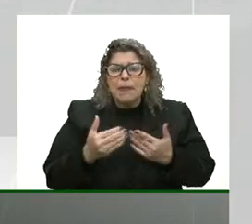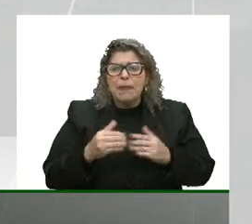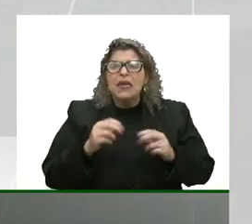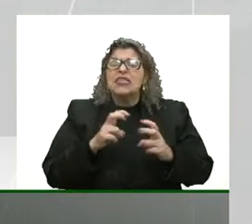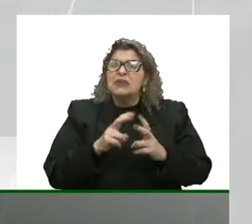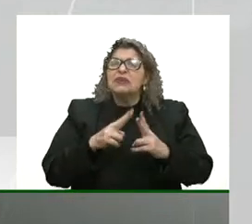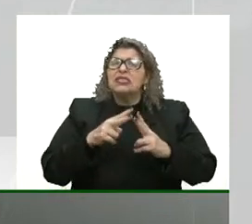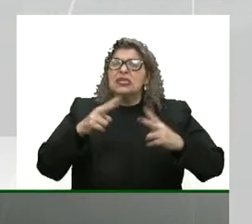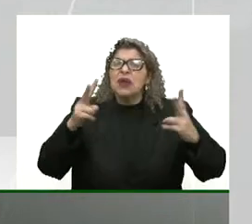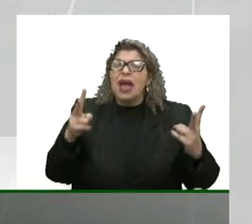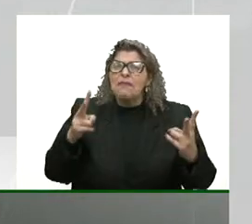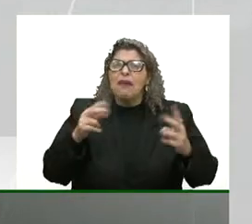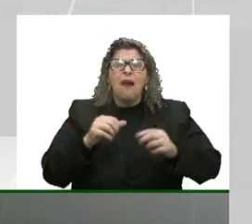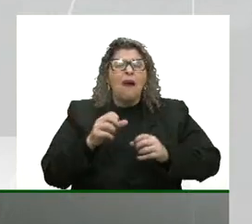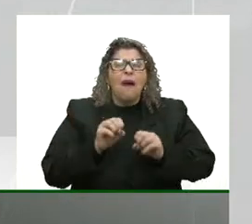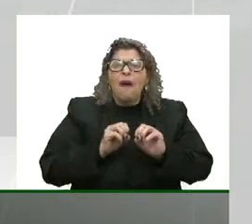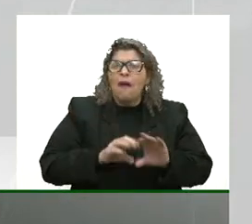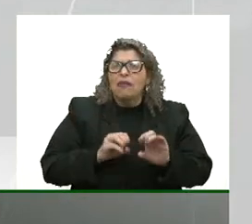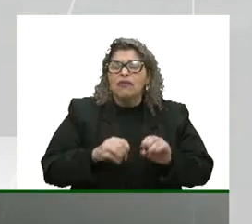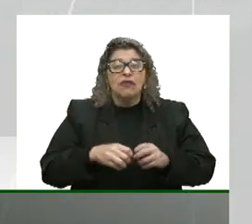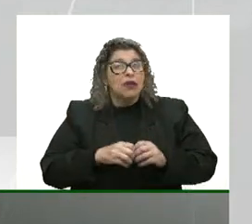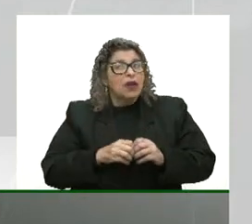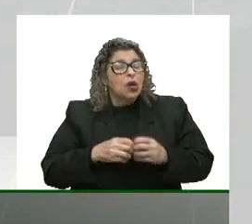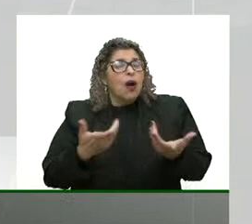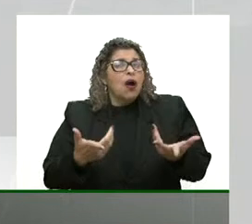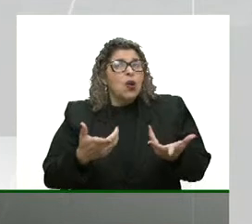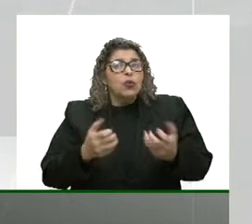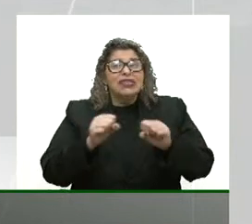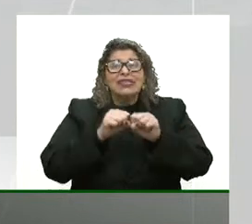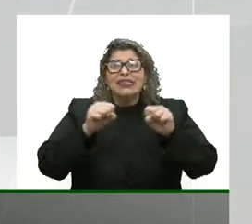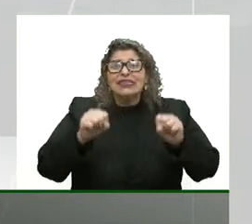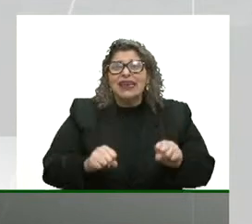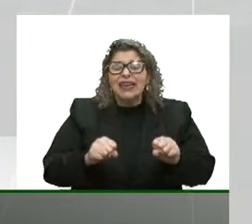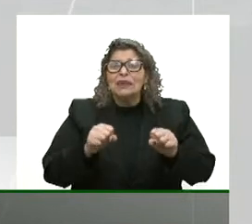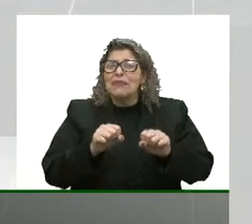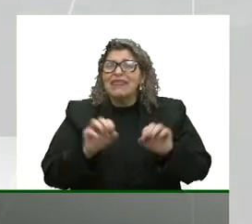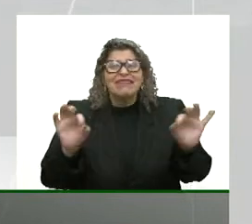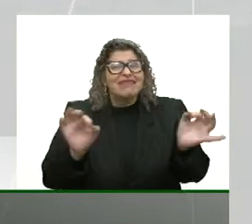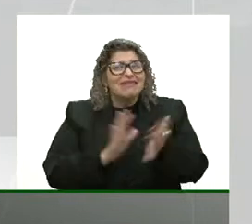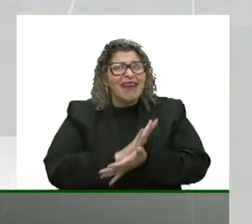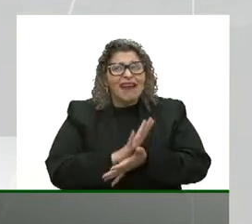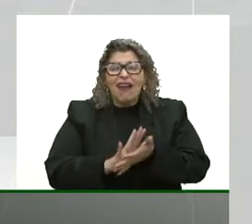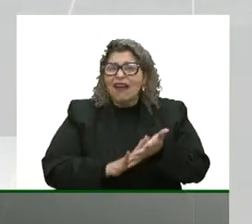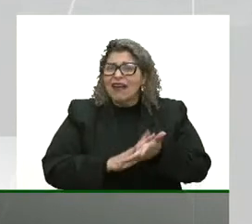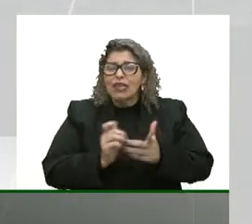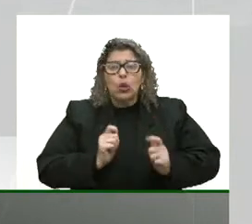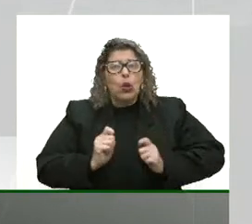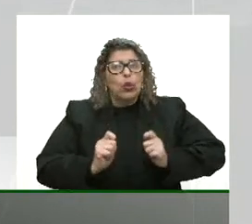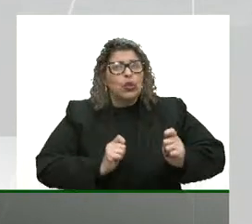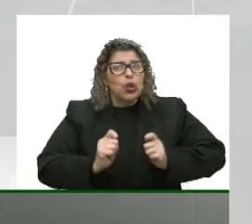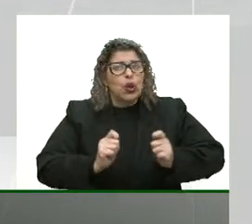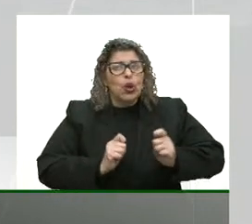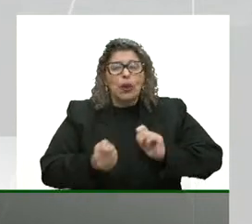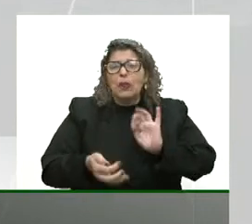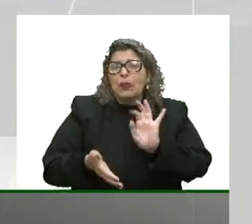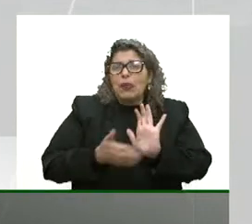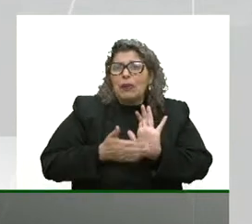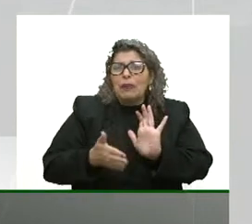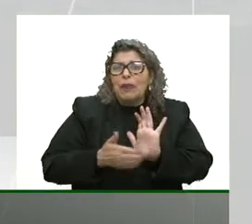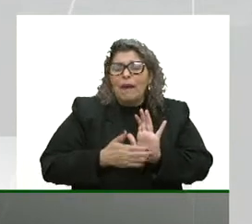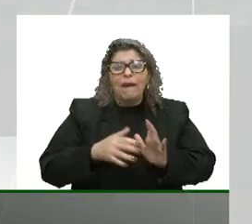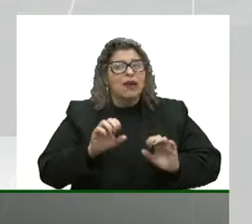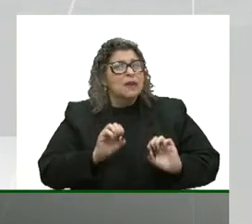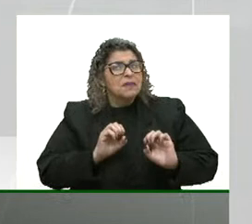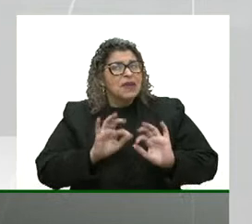remoto, nem na escolha de qual sistema operacional, nem no controle e no tipo de proposta para as escolas,